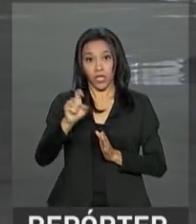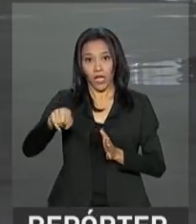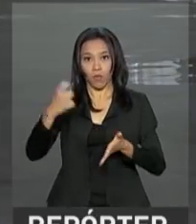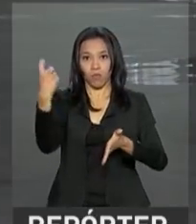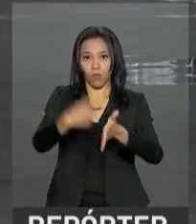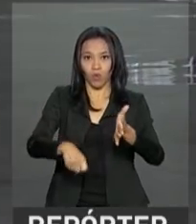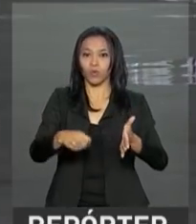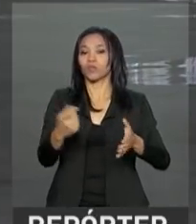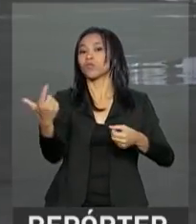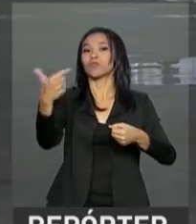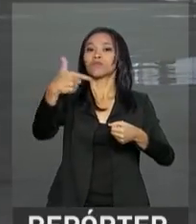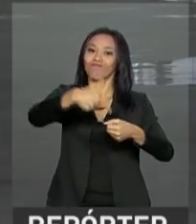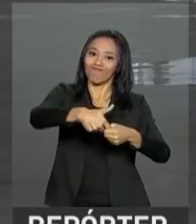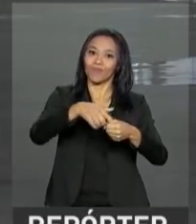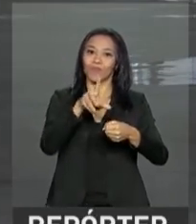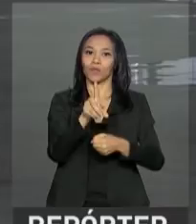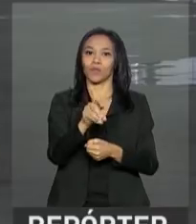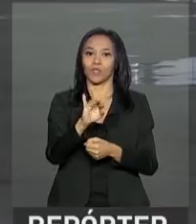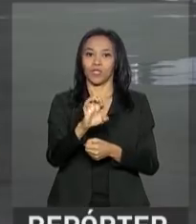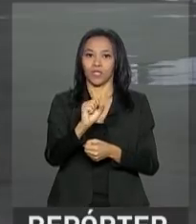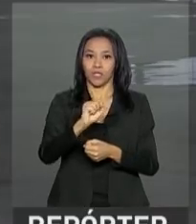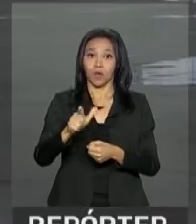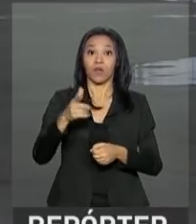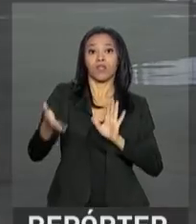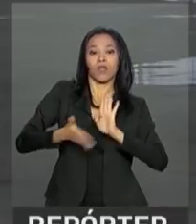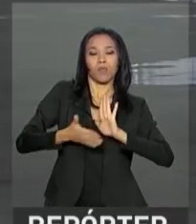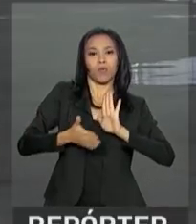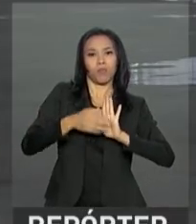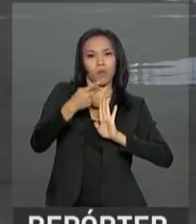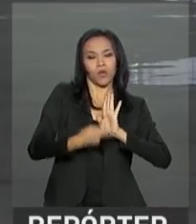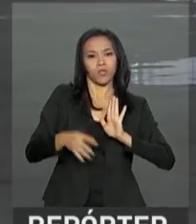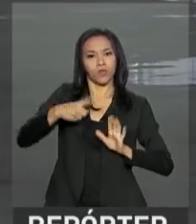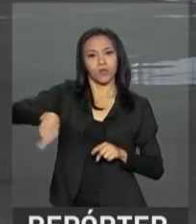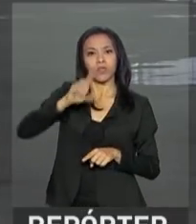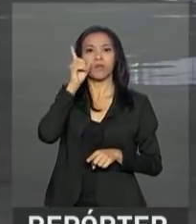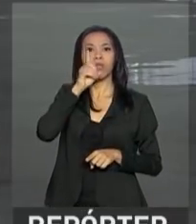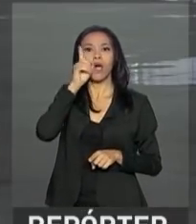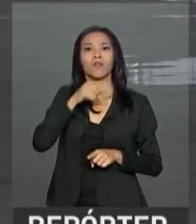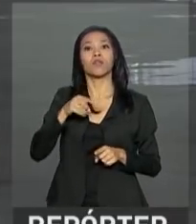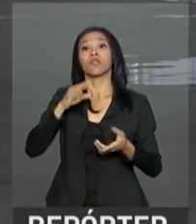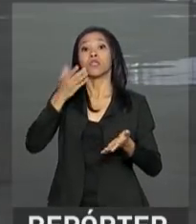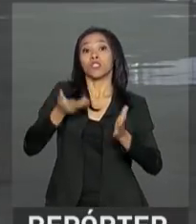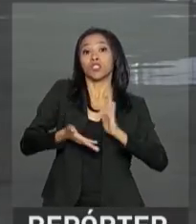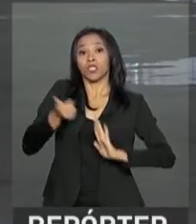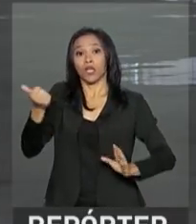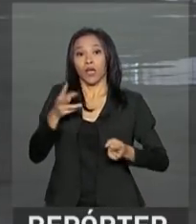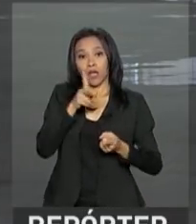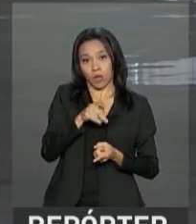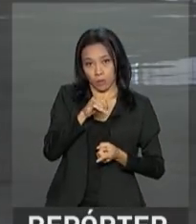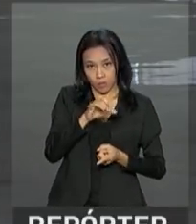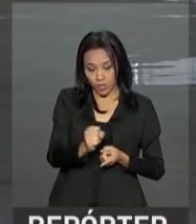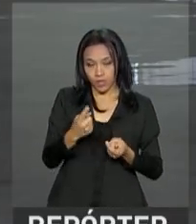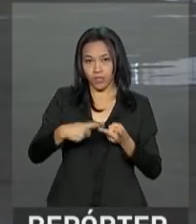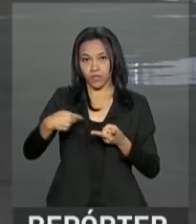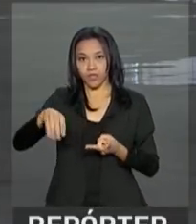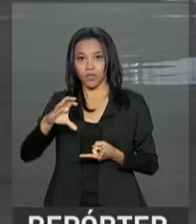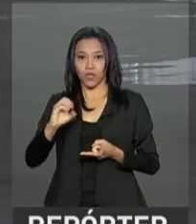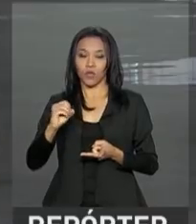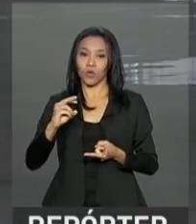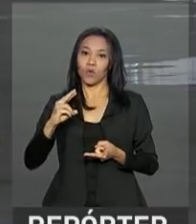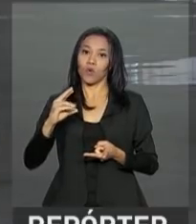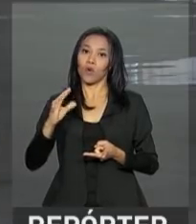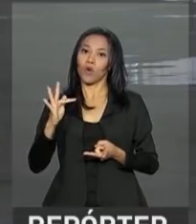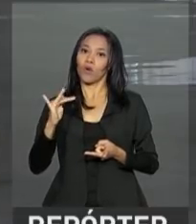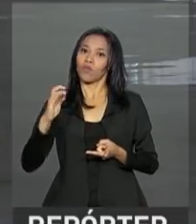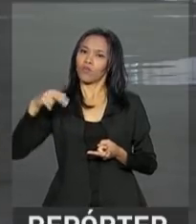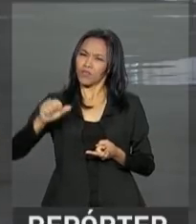proposta aprovada pelos deputados, foi incluída também a eliminação da cobrança do PIS/COFINS sobre o diesel até o final de 2018,